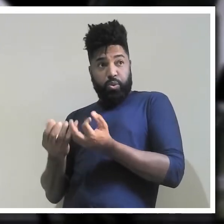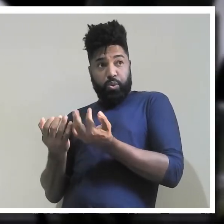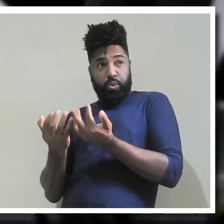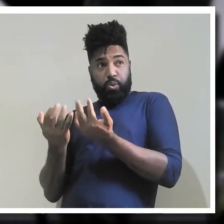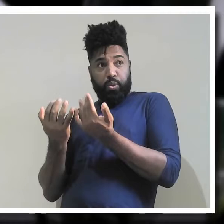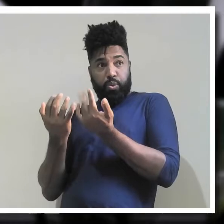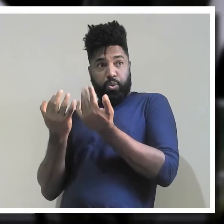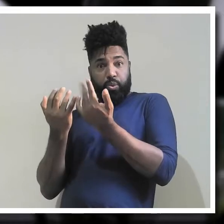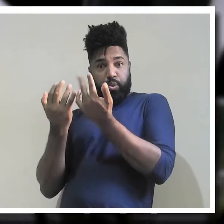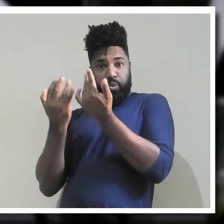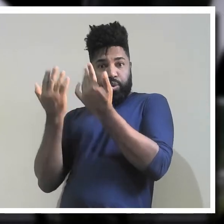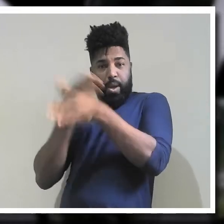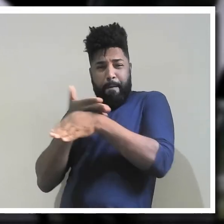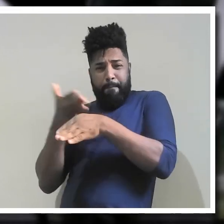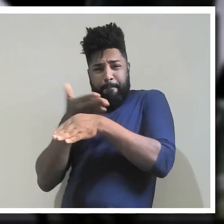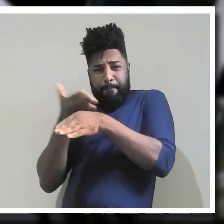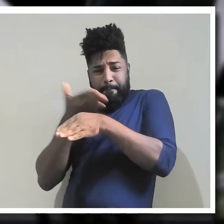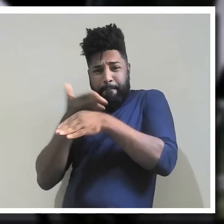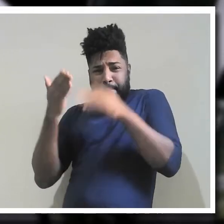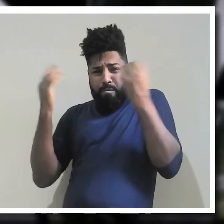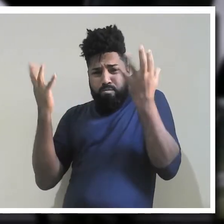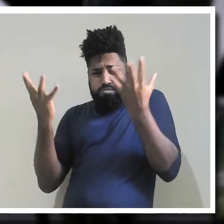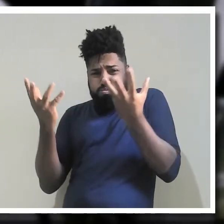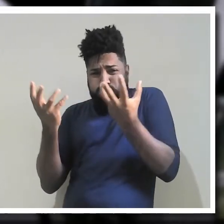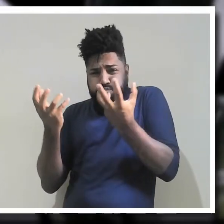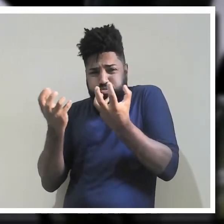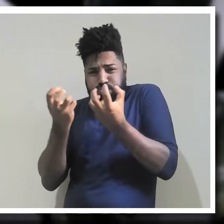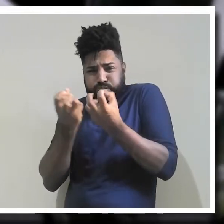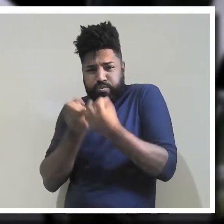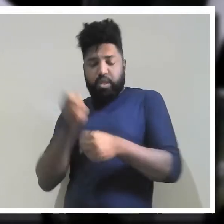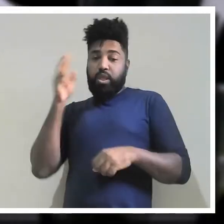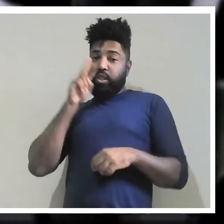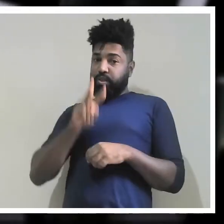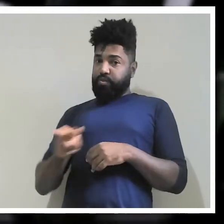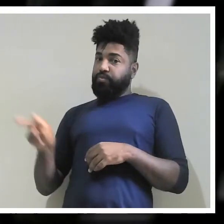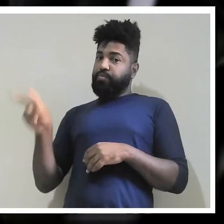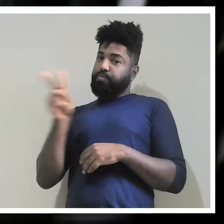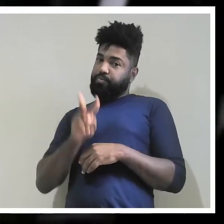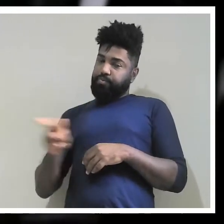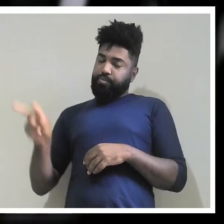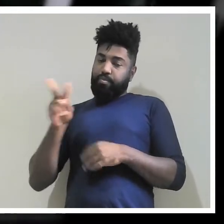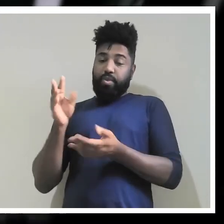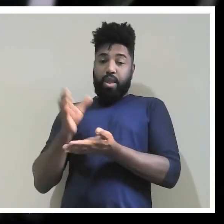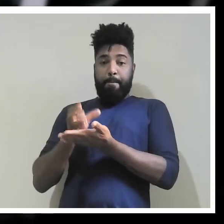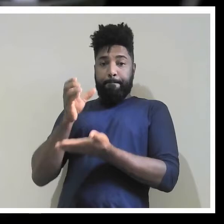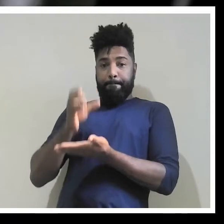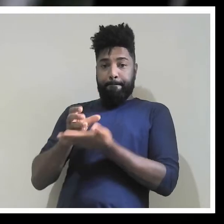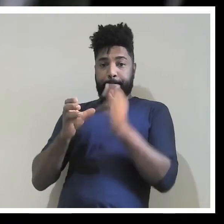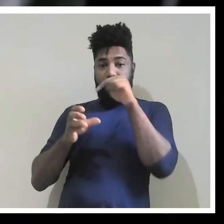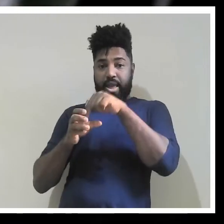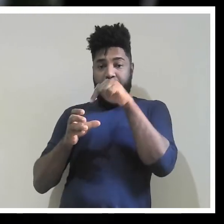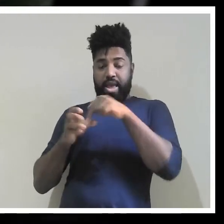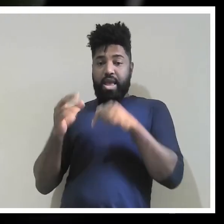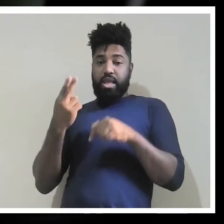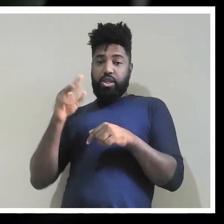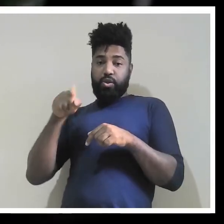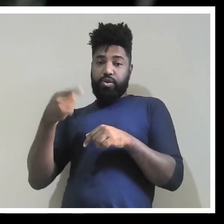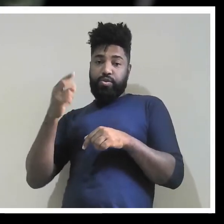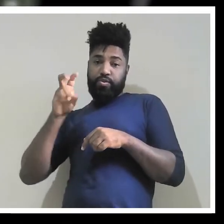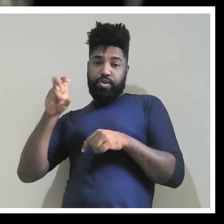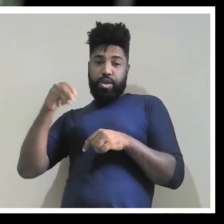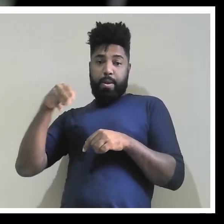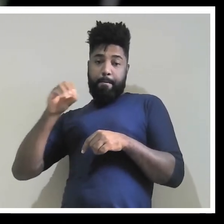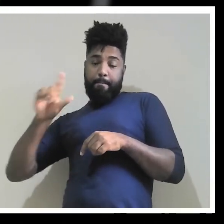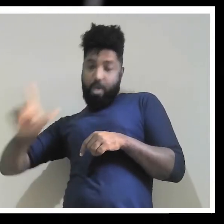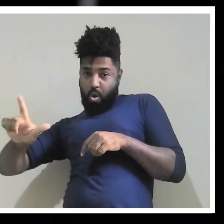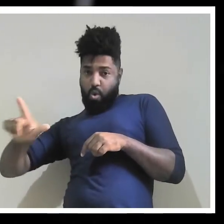nesse branco intenso que nós estamos vendo. Vale lembrar que nesse becker nós temos 2,5 mol de ácido clorídrico e o